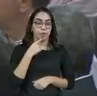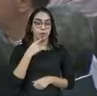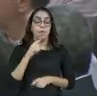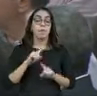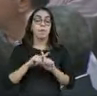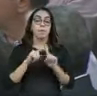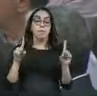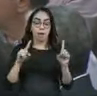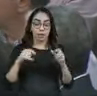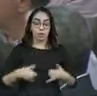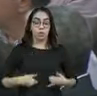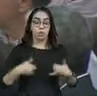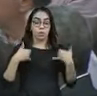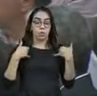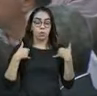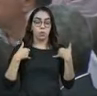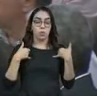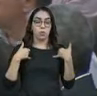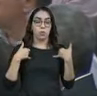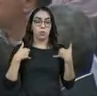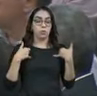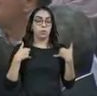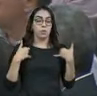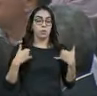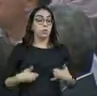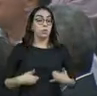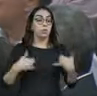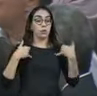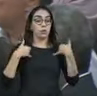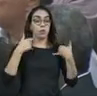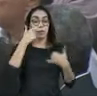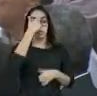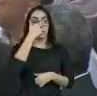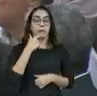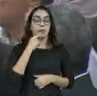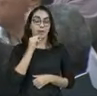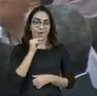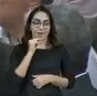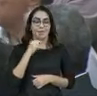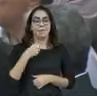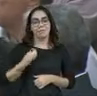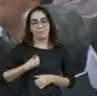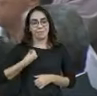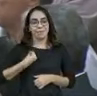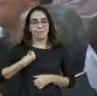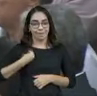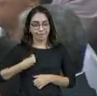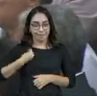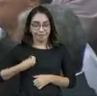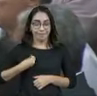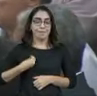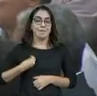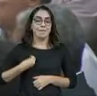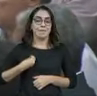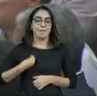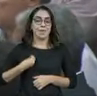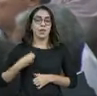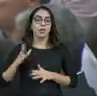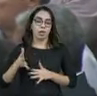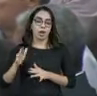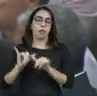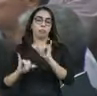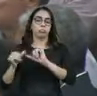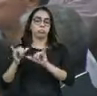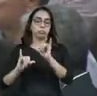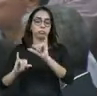de inaugurar a primeira molécula de hidrogênio foi Vossa Excelência Elmano de